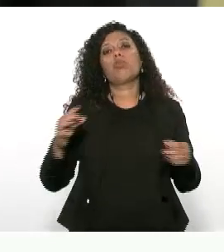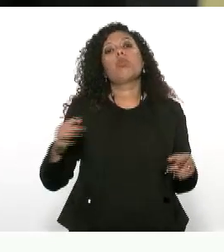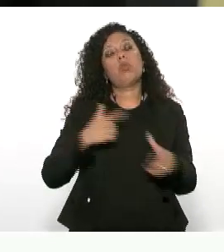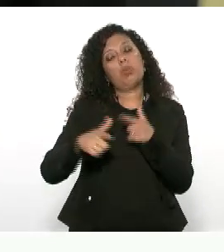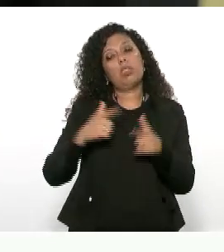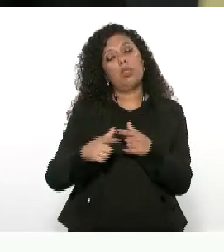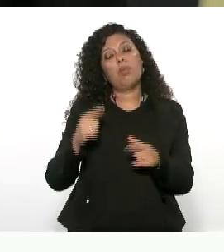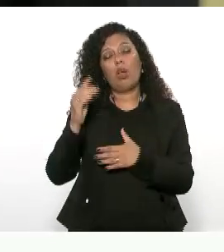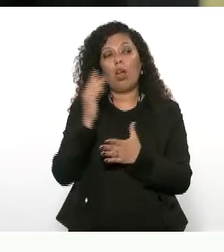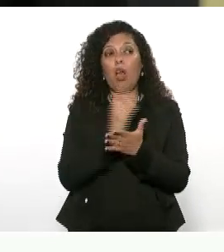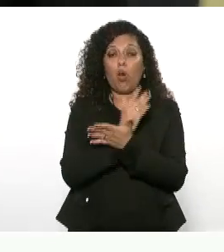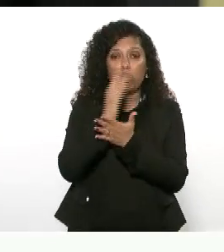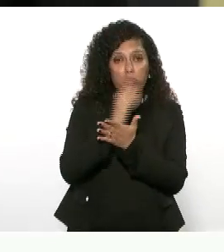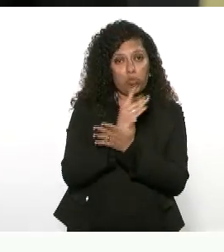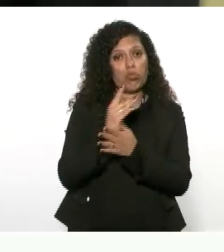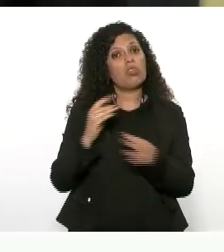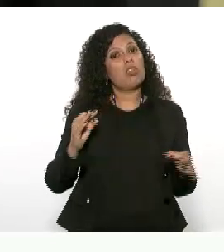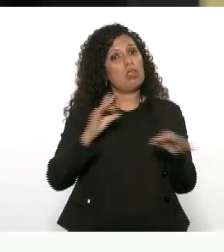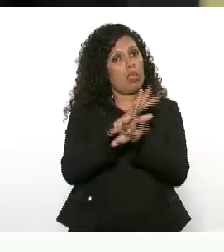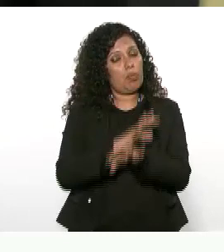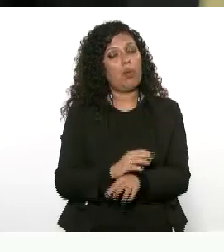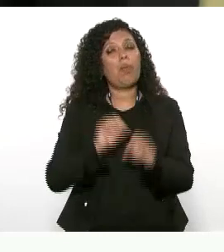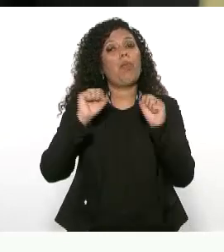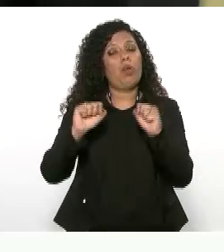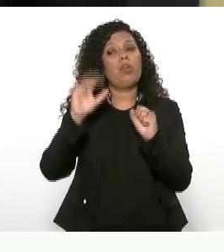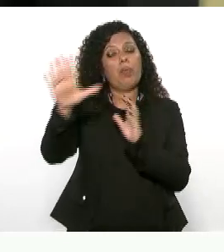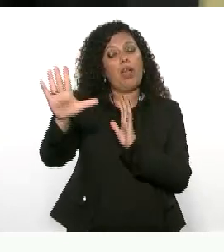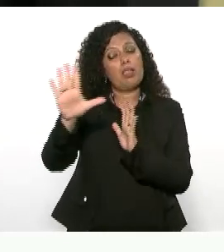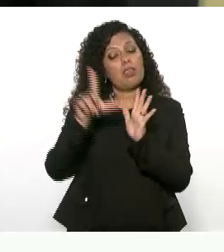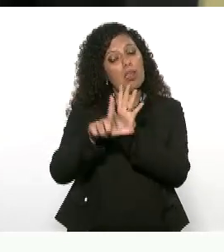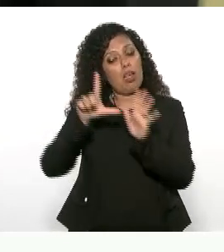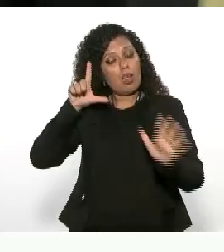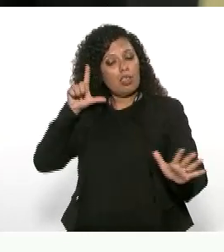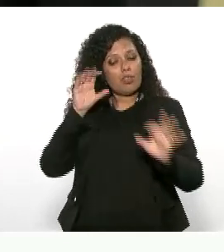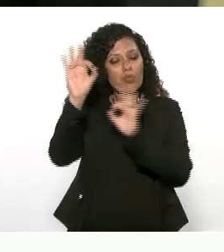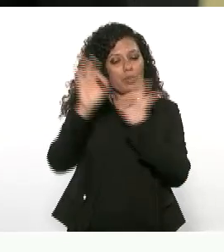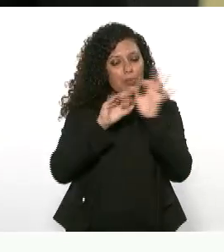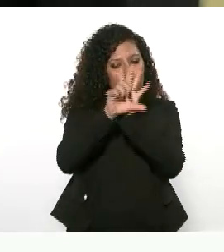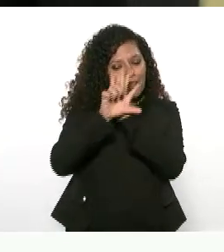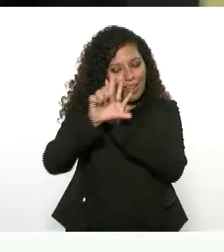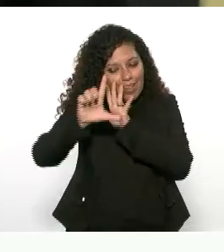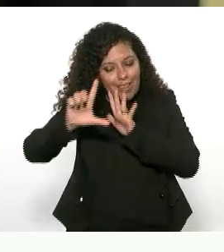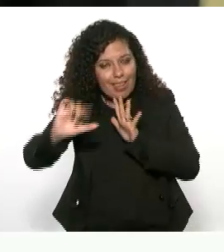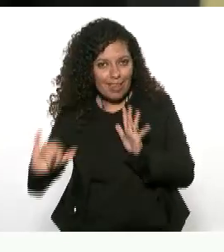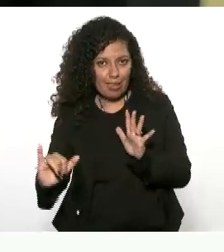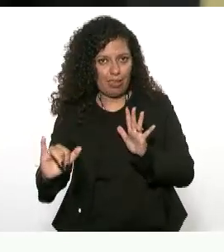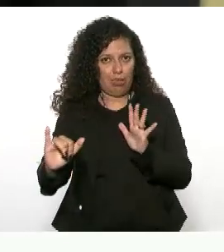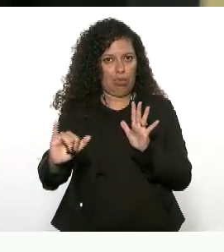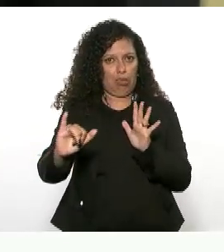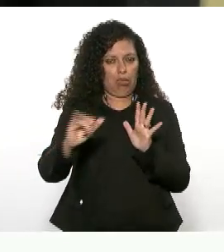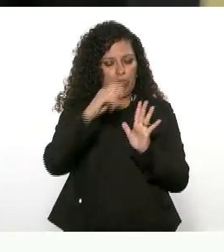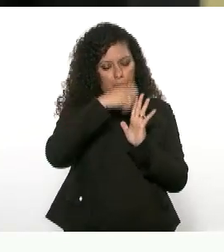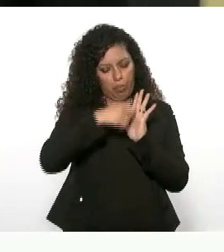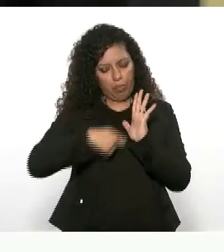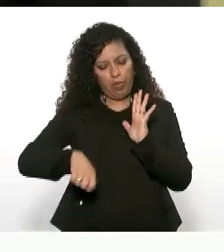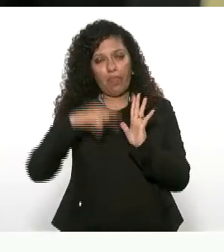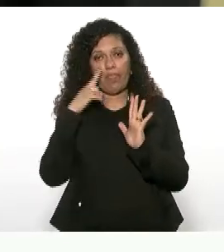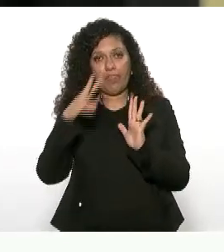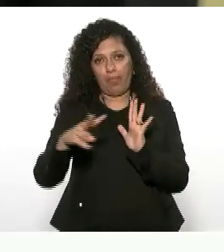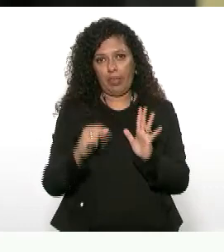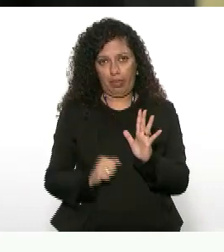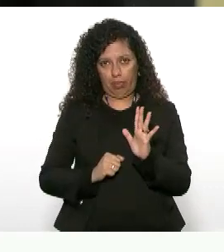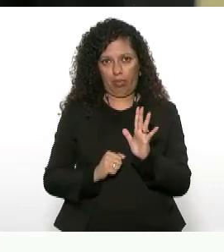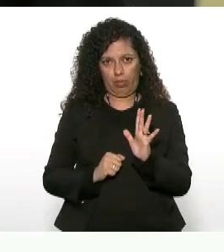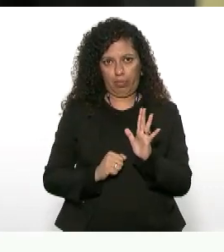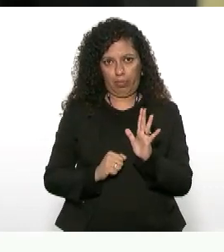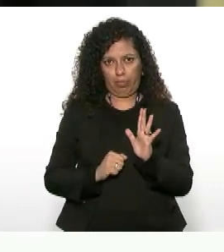solucionadas, mas é importante que tudo isso fique muito bem consignado em lei, para que a gente também não crie um factoide de que o Estado está recebendo recurso e a culpa é do